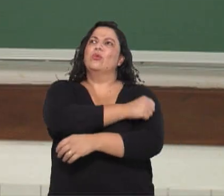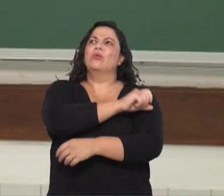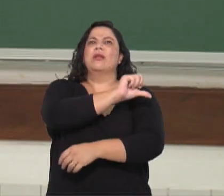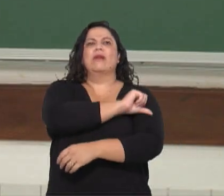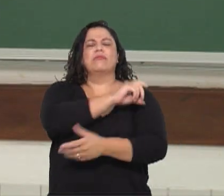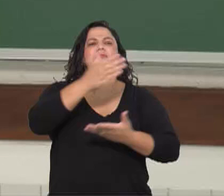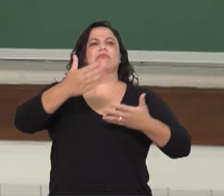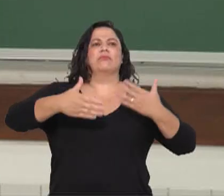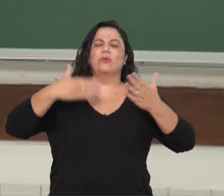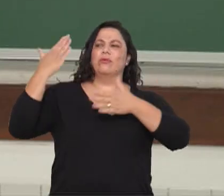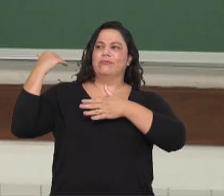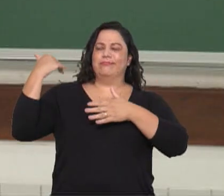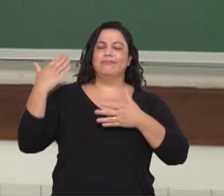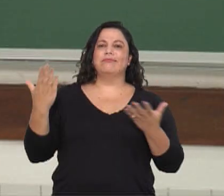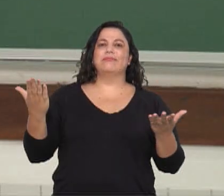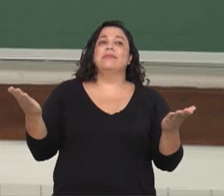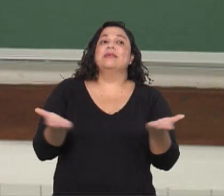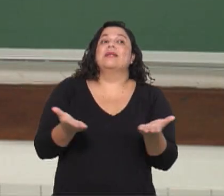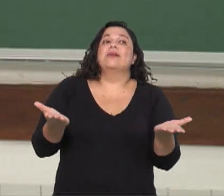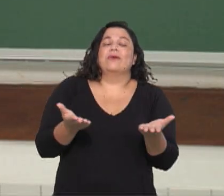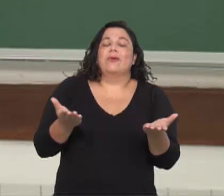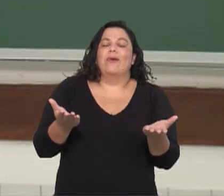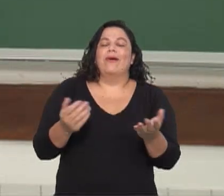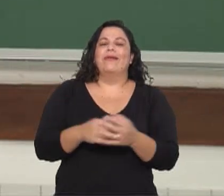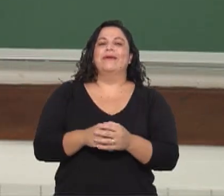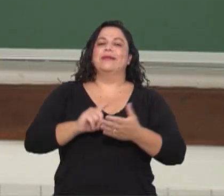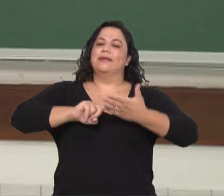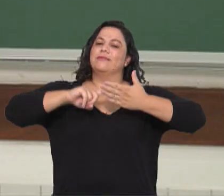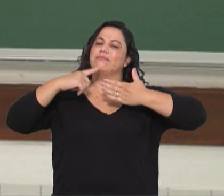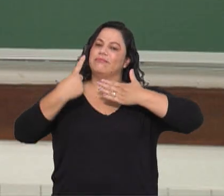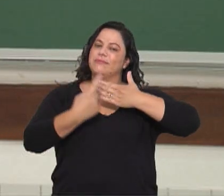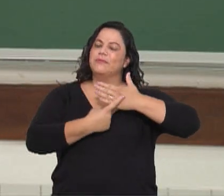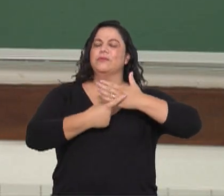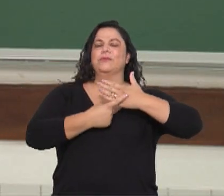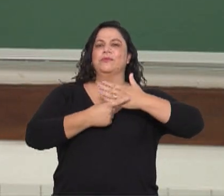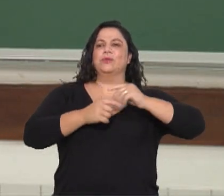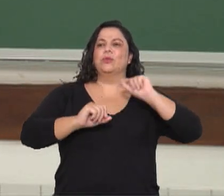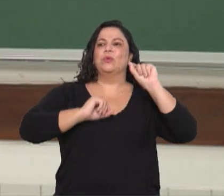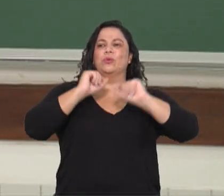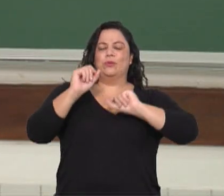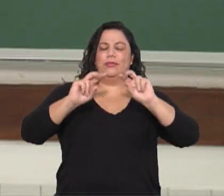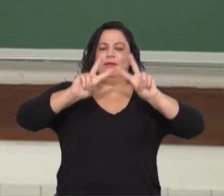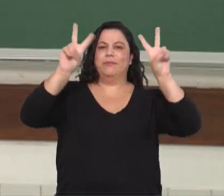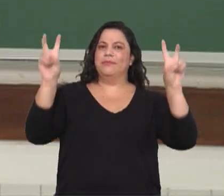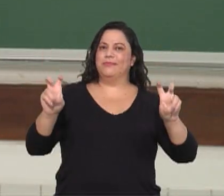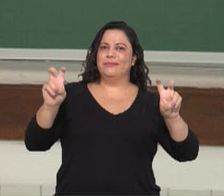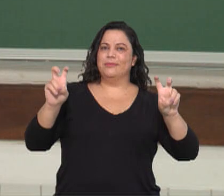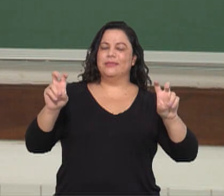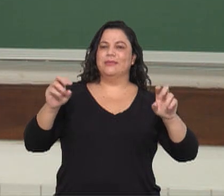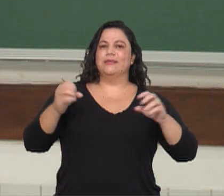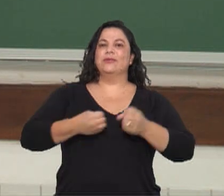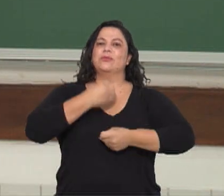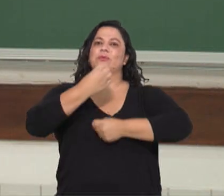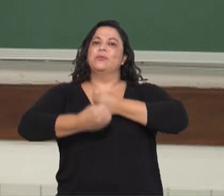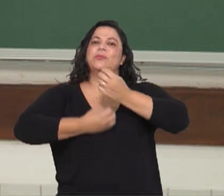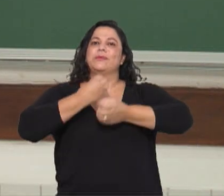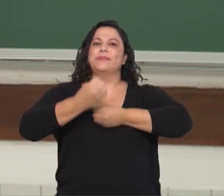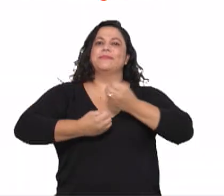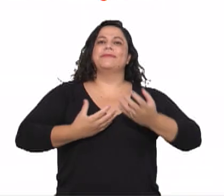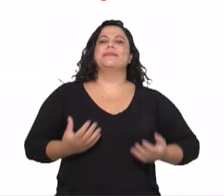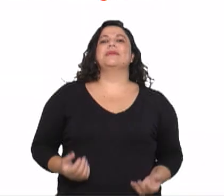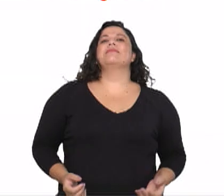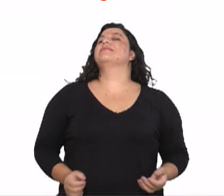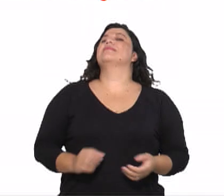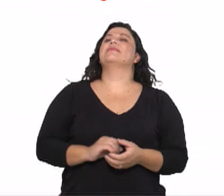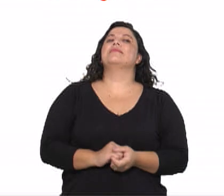9º ano. E agora a gente vai ver as figuras de linguagem que estão presentes no poema Traduzir-se. Chamamos